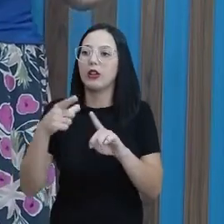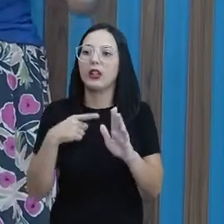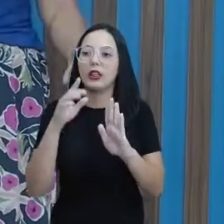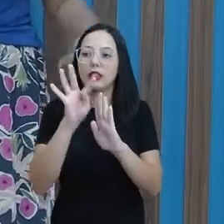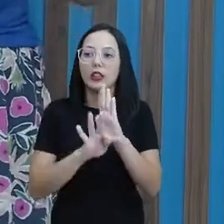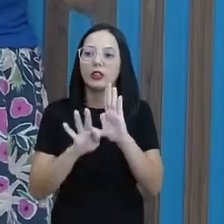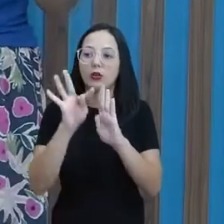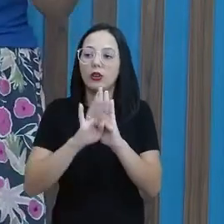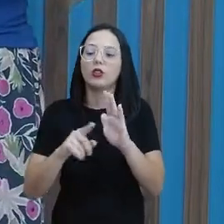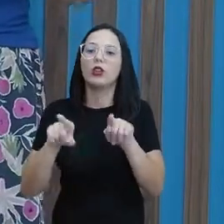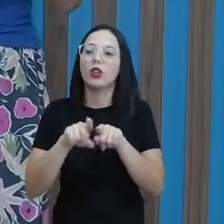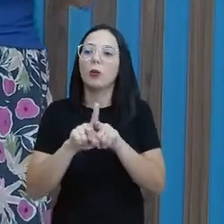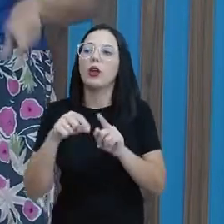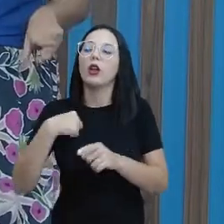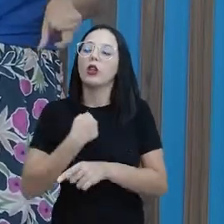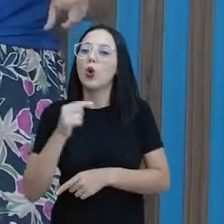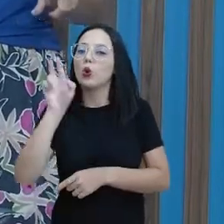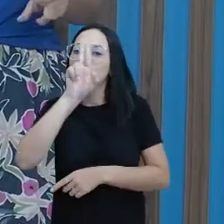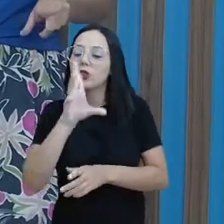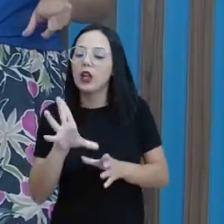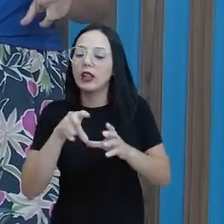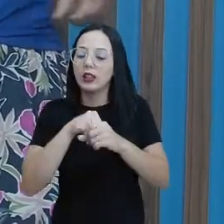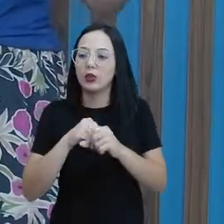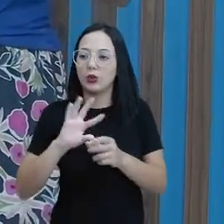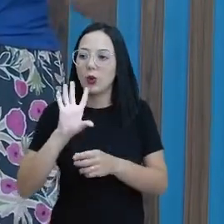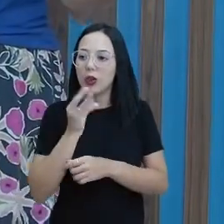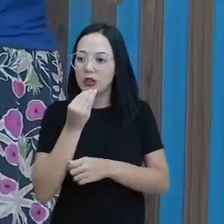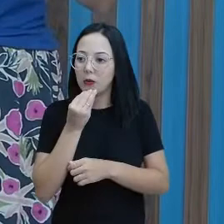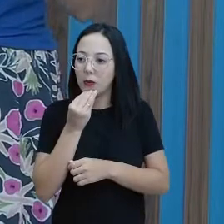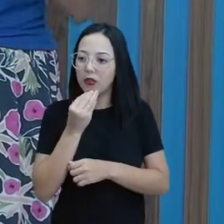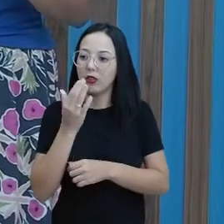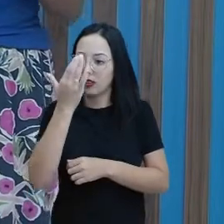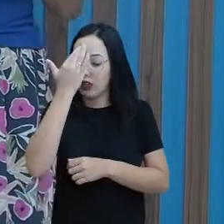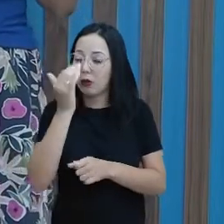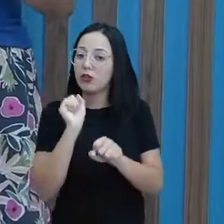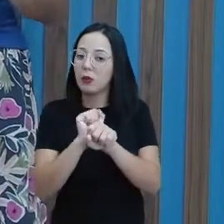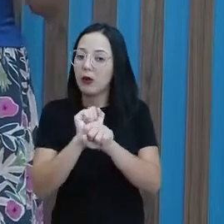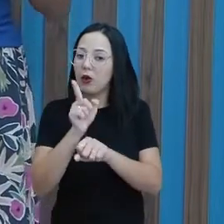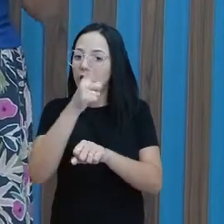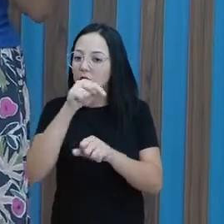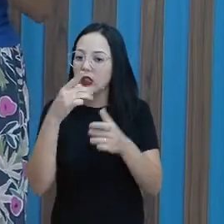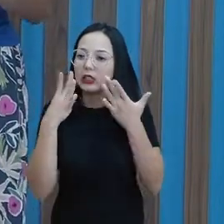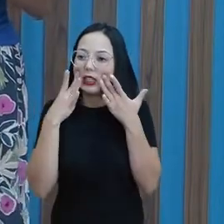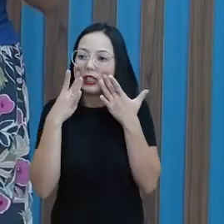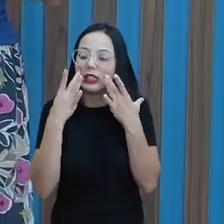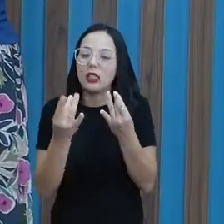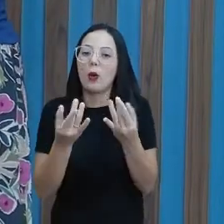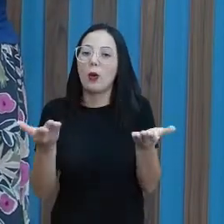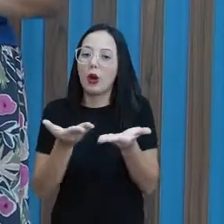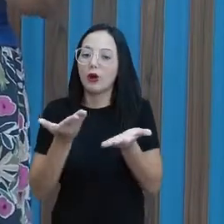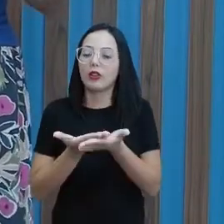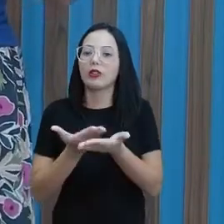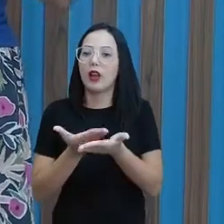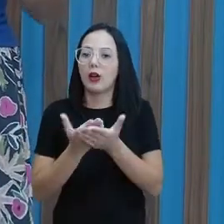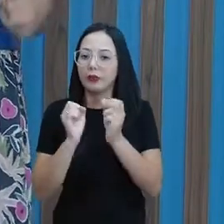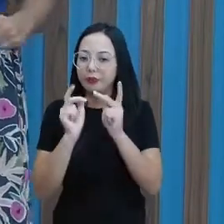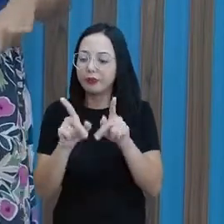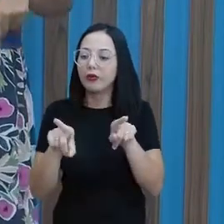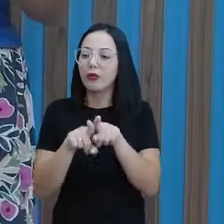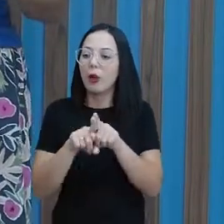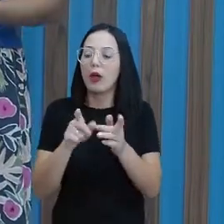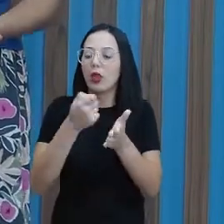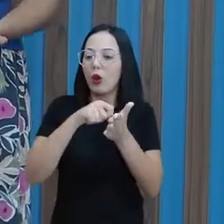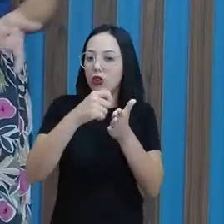vamos aplicar esses conhecimentos. Então, conto com vocês para prestar bem muita atenção nessa aula, fazer